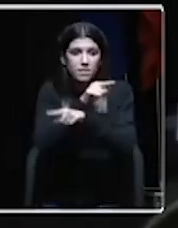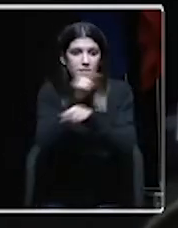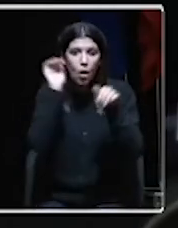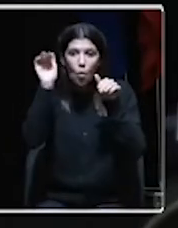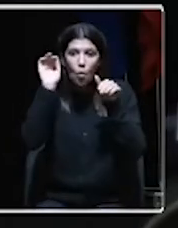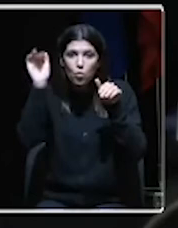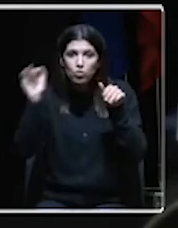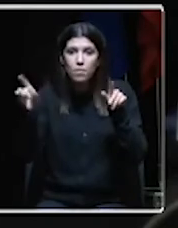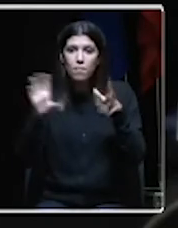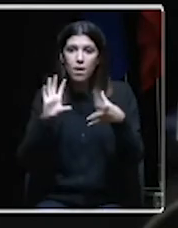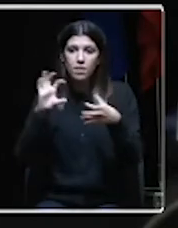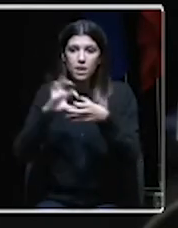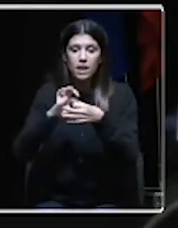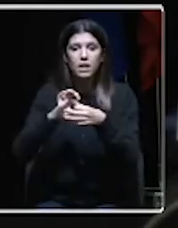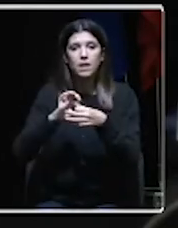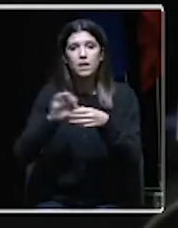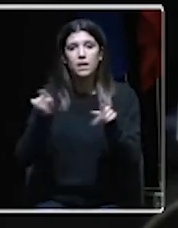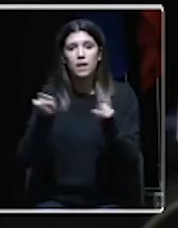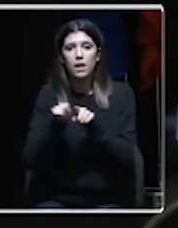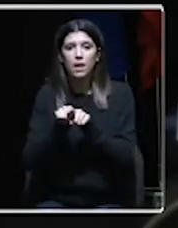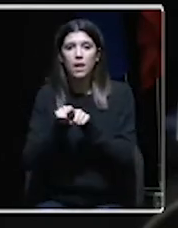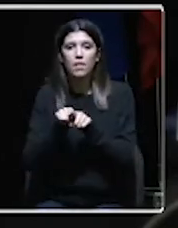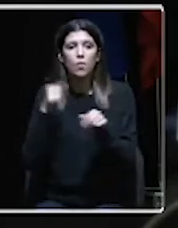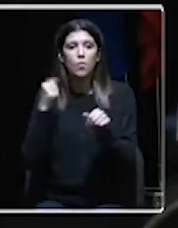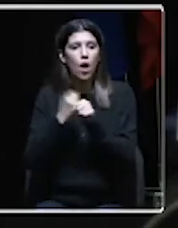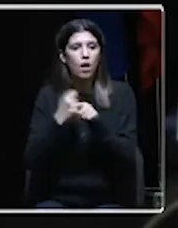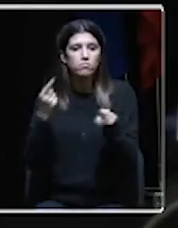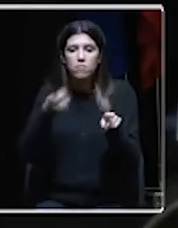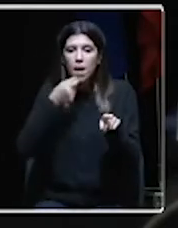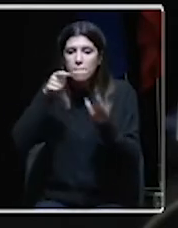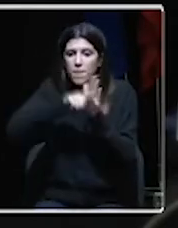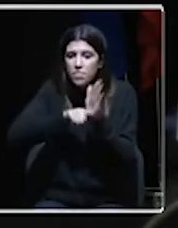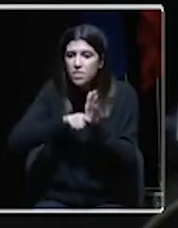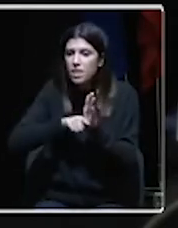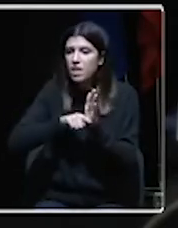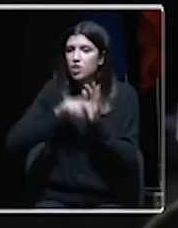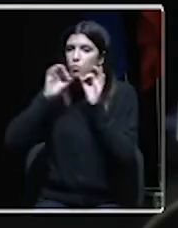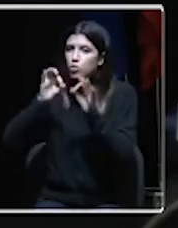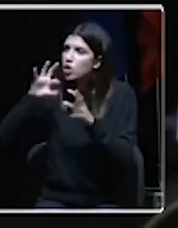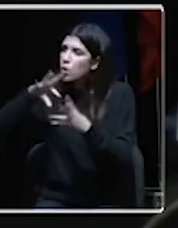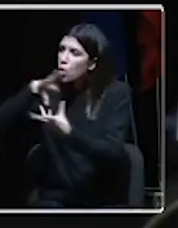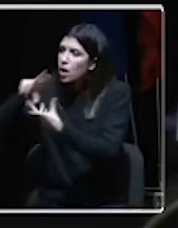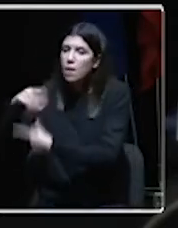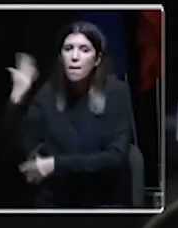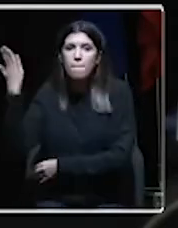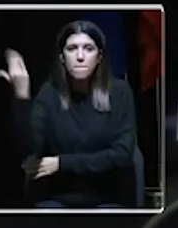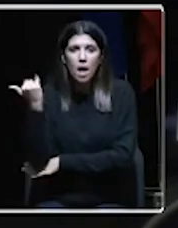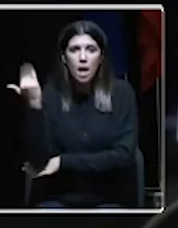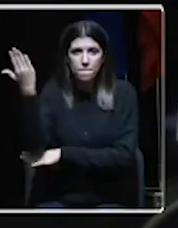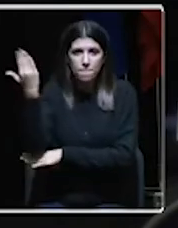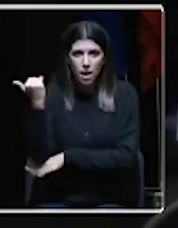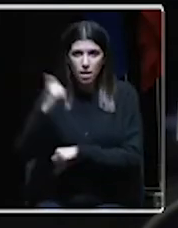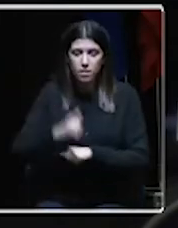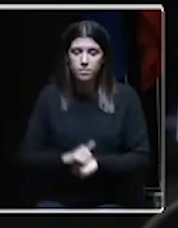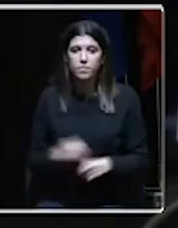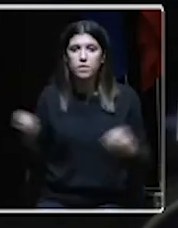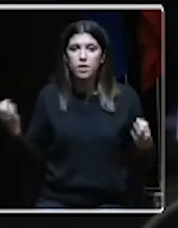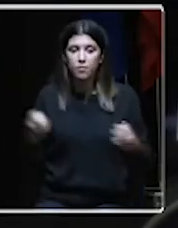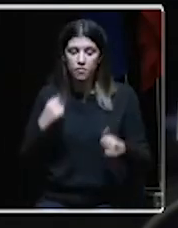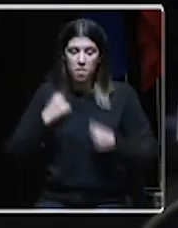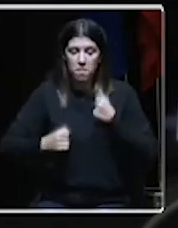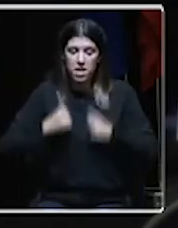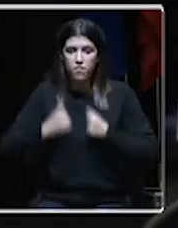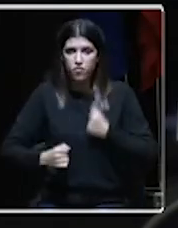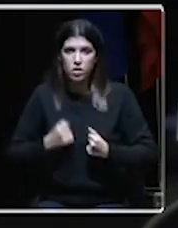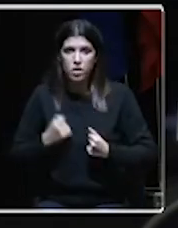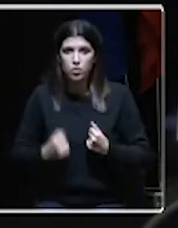político relativamente à insuficiência das ações que estamos a tomar. E se é verdade que as manifestações que têm